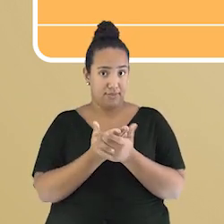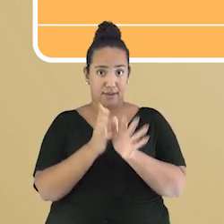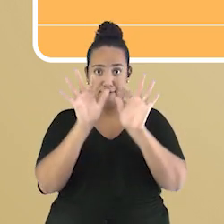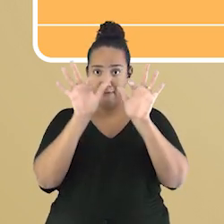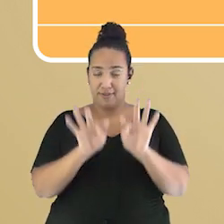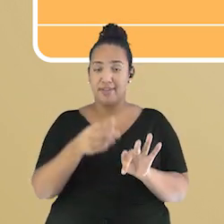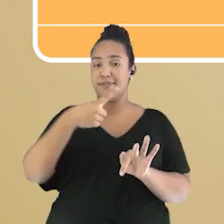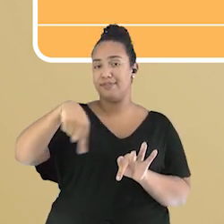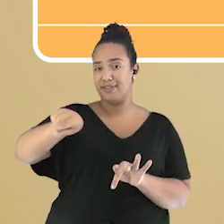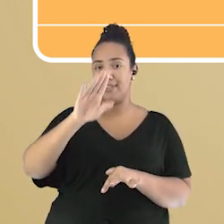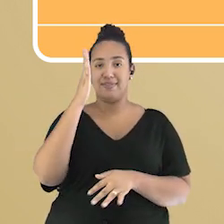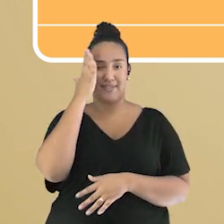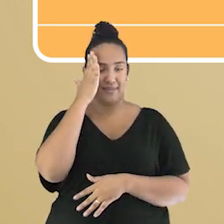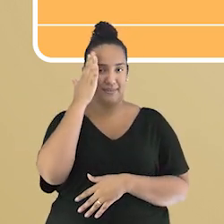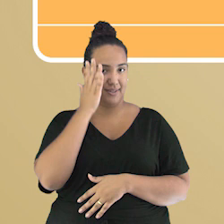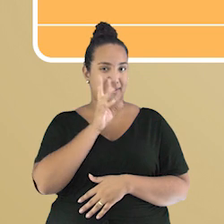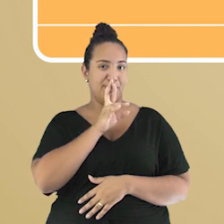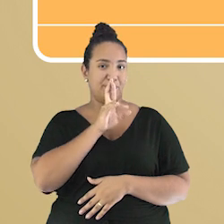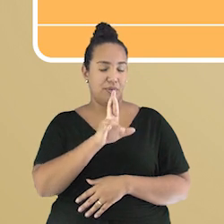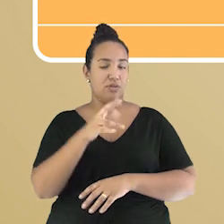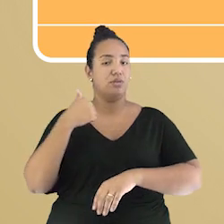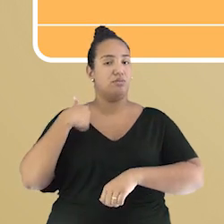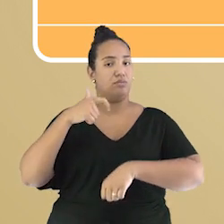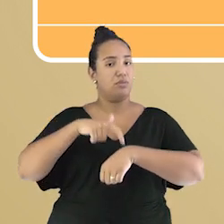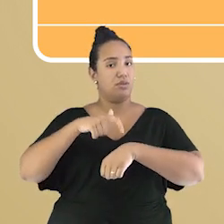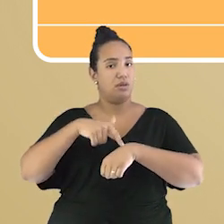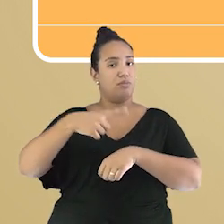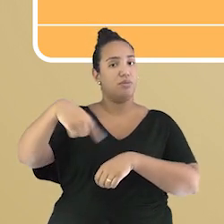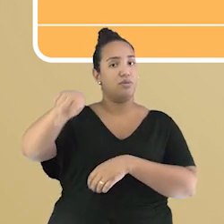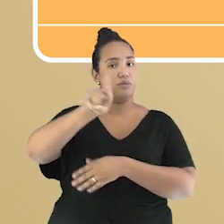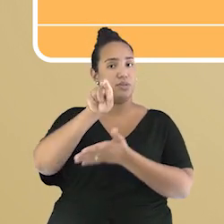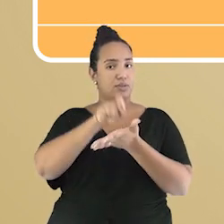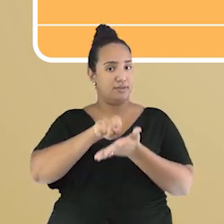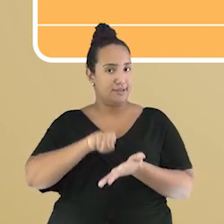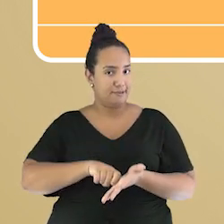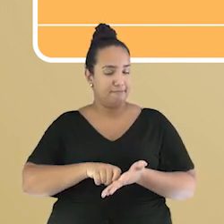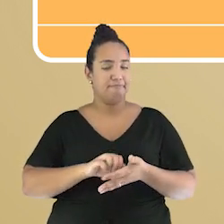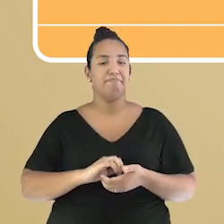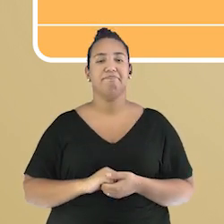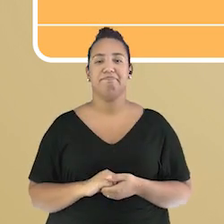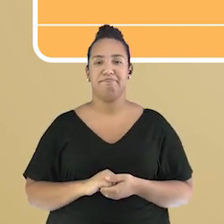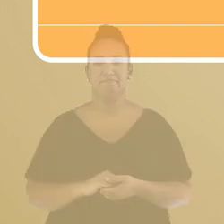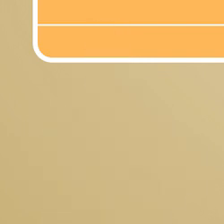da aula essa resposta. Então, vou te dar mais alguns segundinhos.